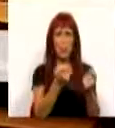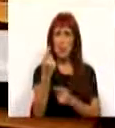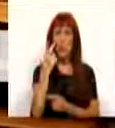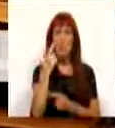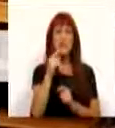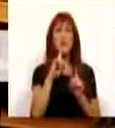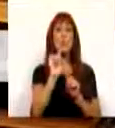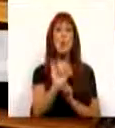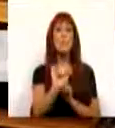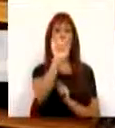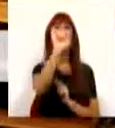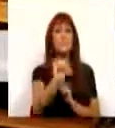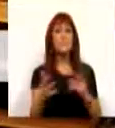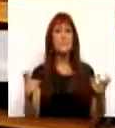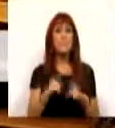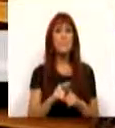a designação